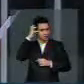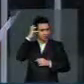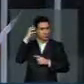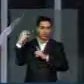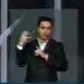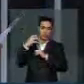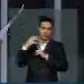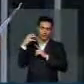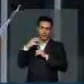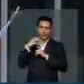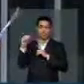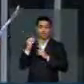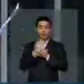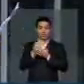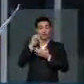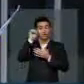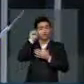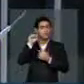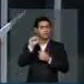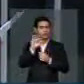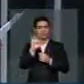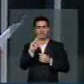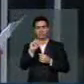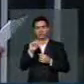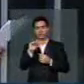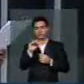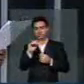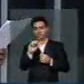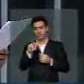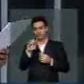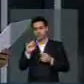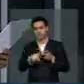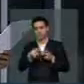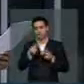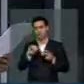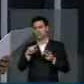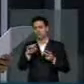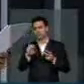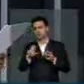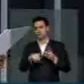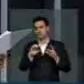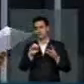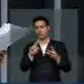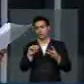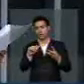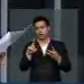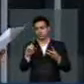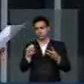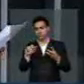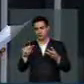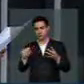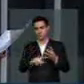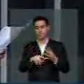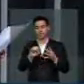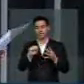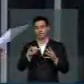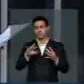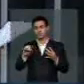começou a ouvir Francisco Alves Vic Celestino orl Sila Silvio